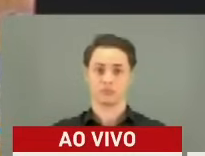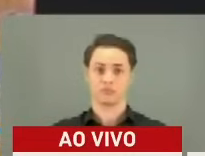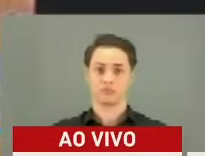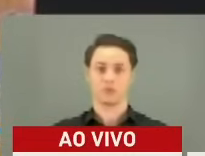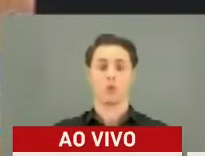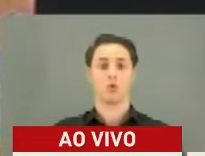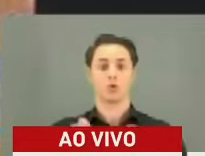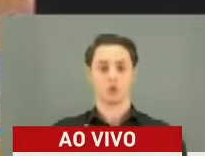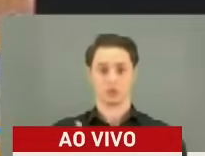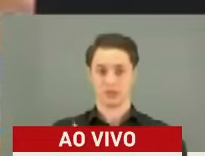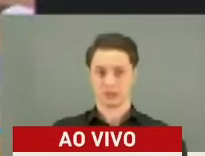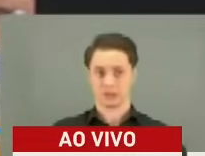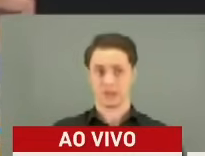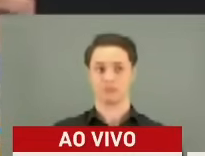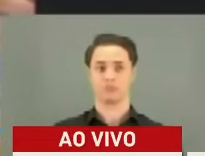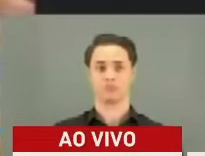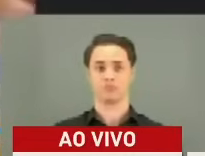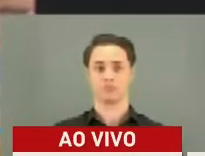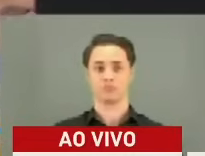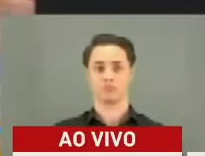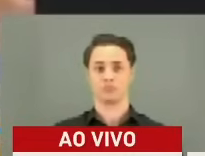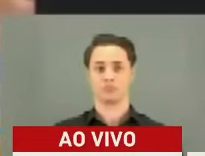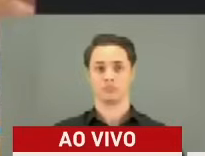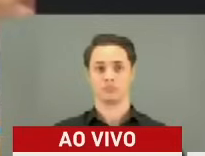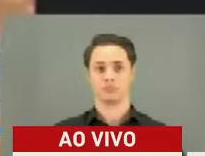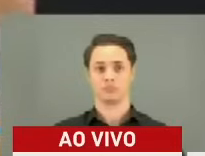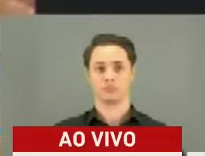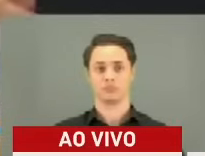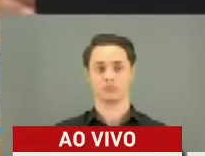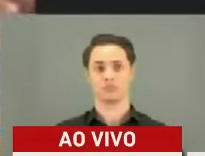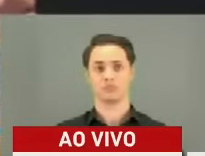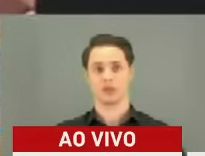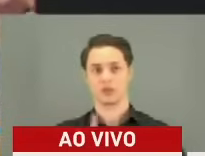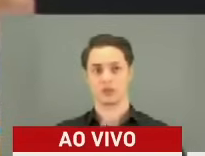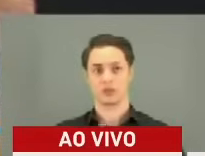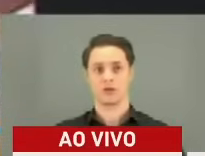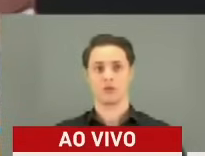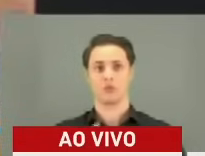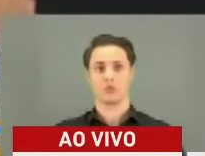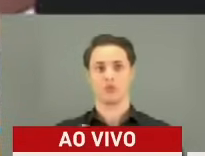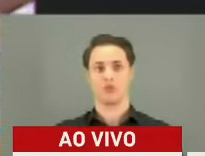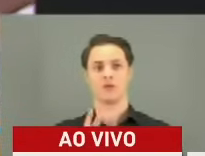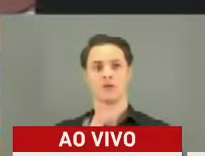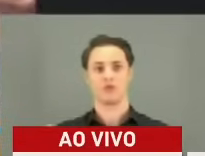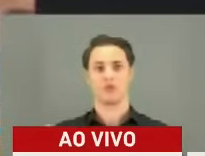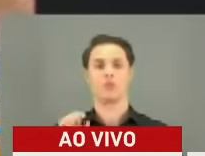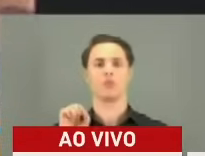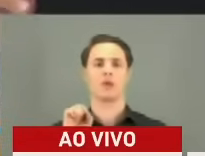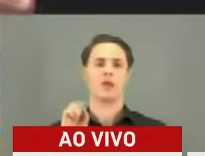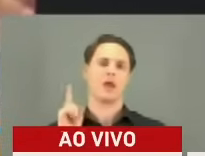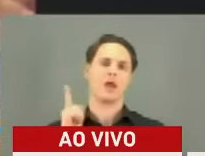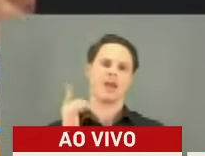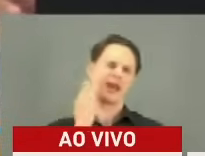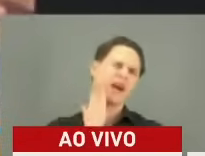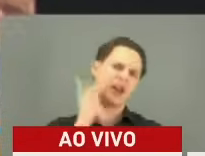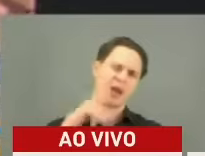Isso, onde eu nasci, tem uma conotação bem diferente, de que você vai tomar pela cara. Tomar o quê? Tomar um tapa, tomar um